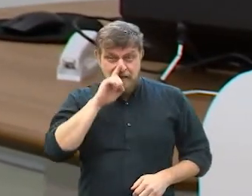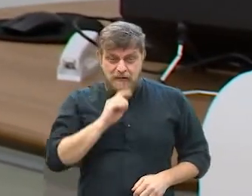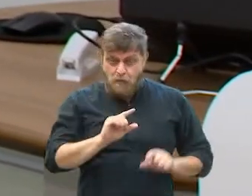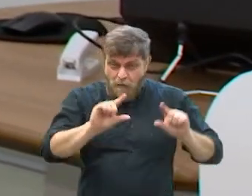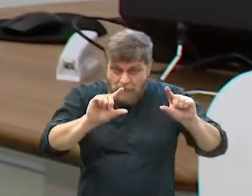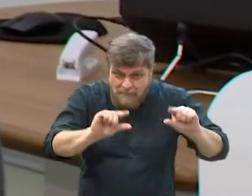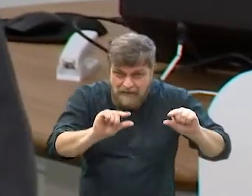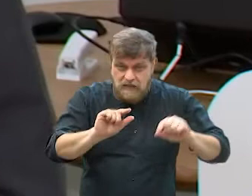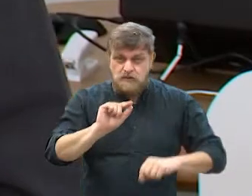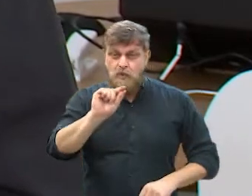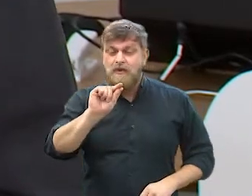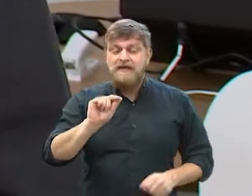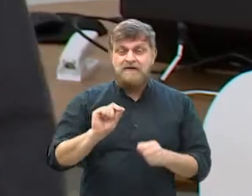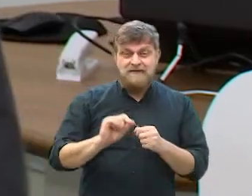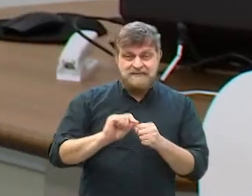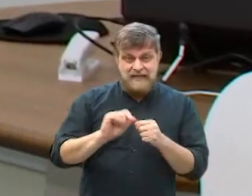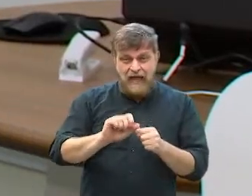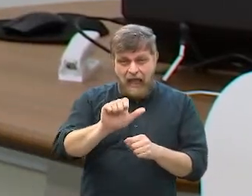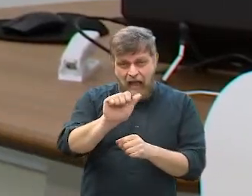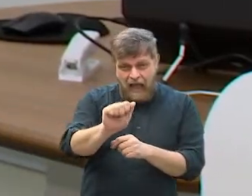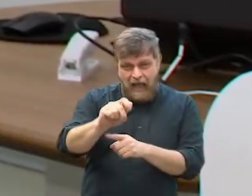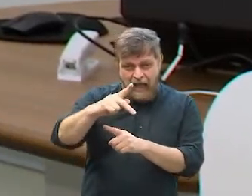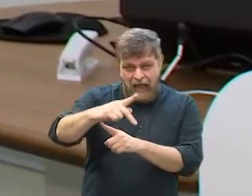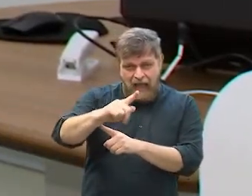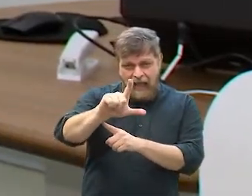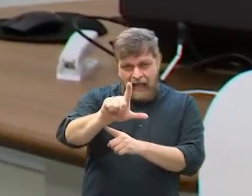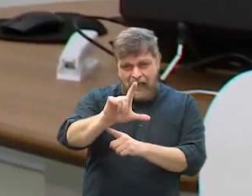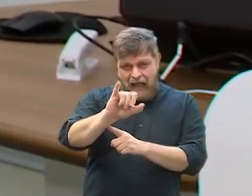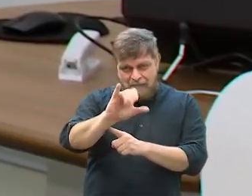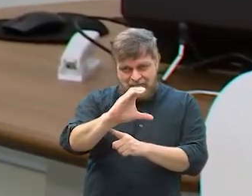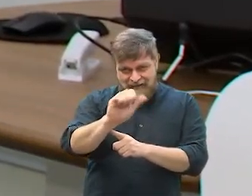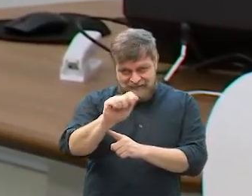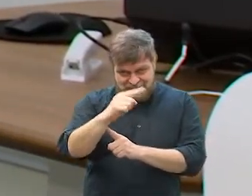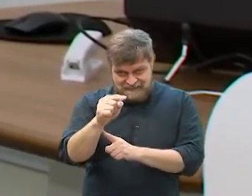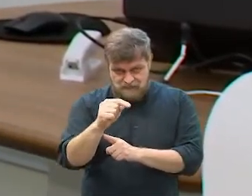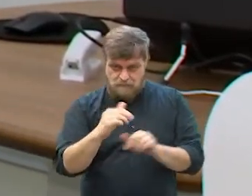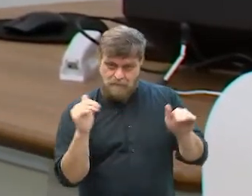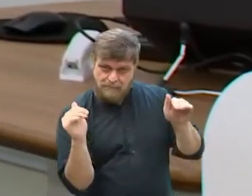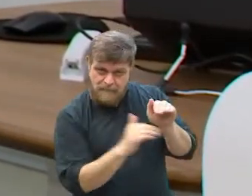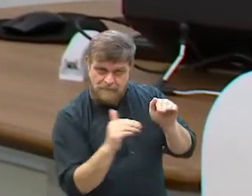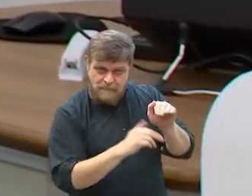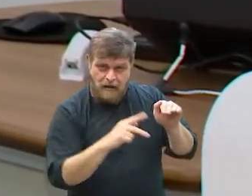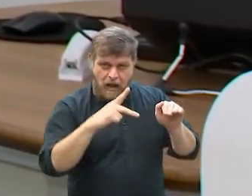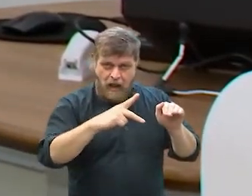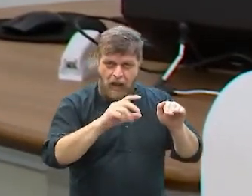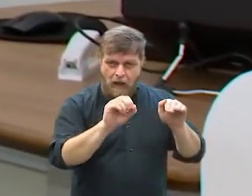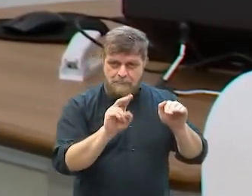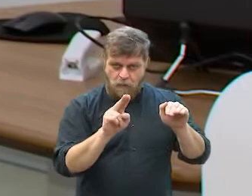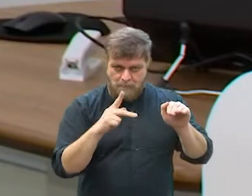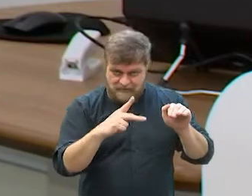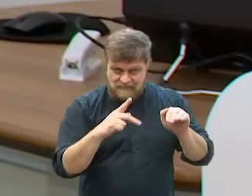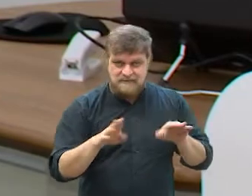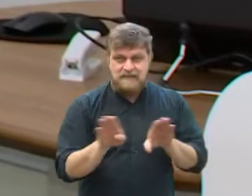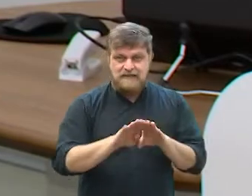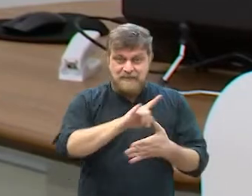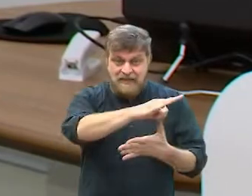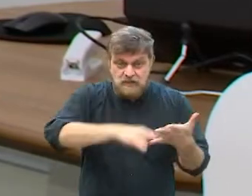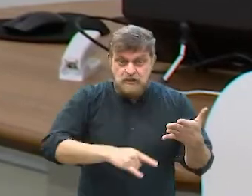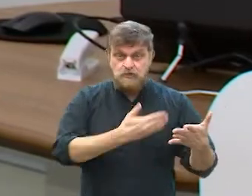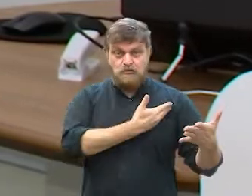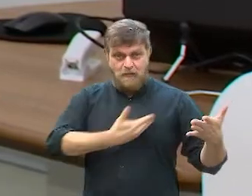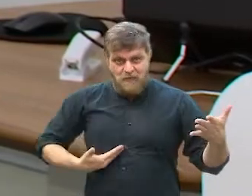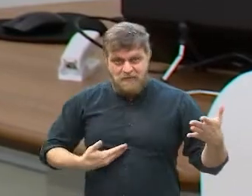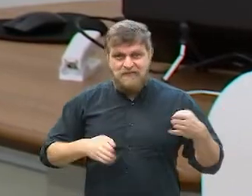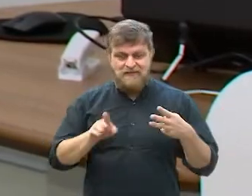fazer as aplicações. Eu contesto ali a poupança, temos também os títulos públicos e